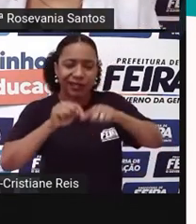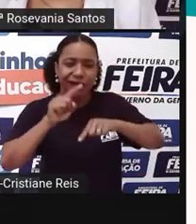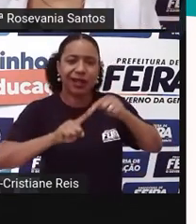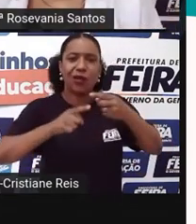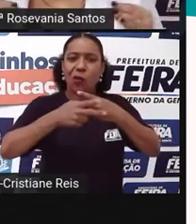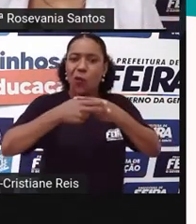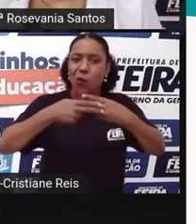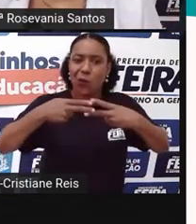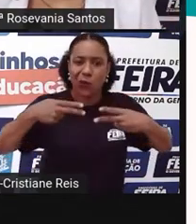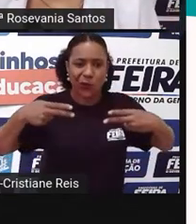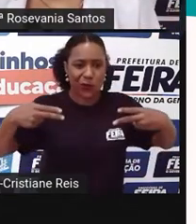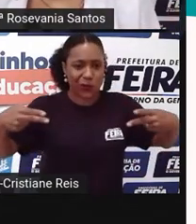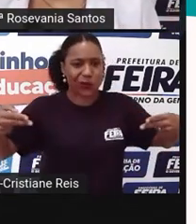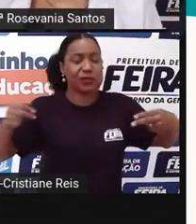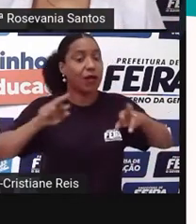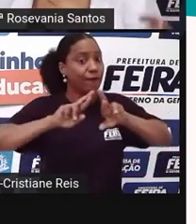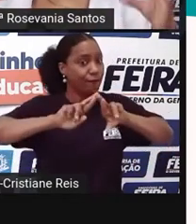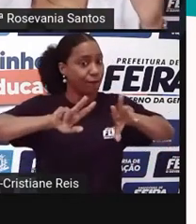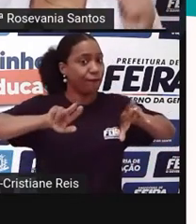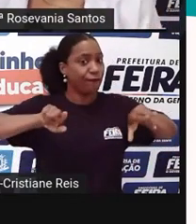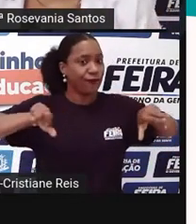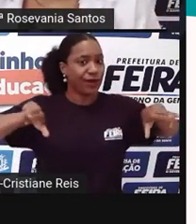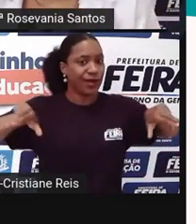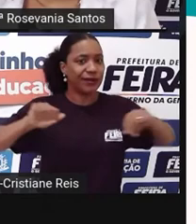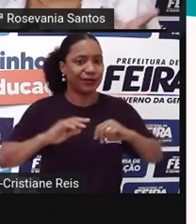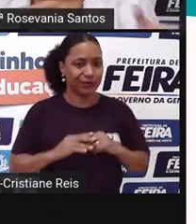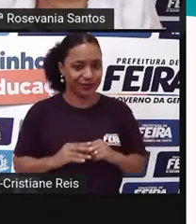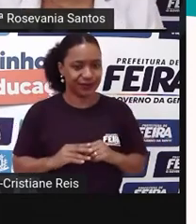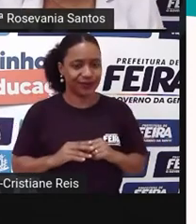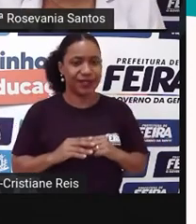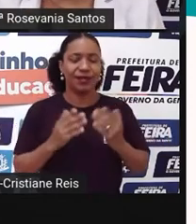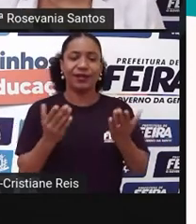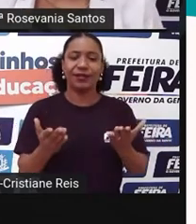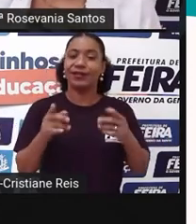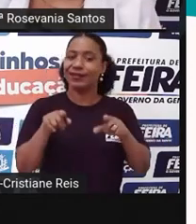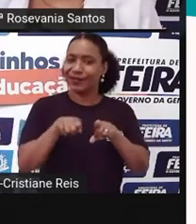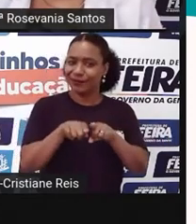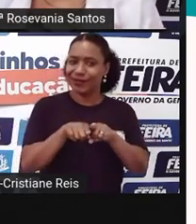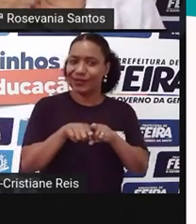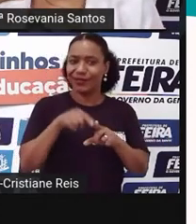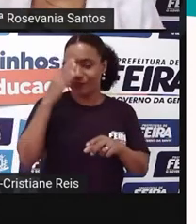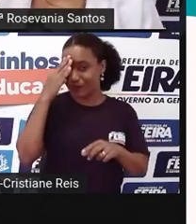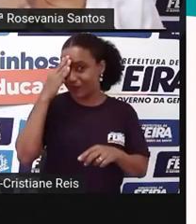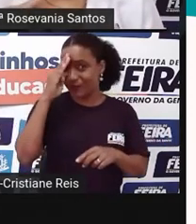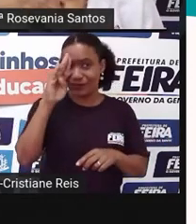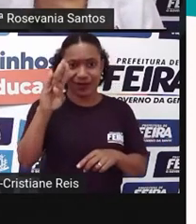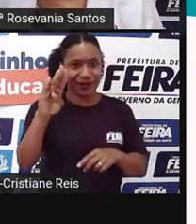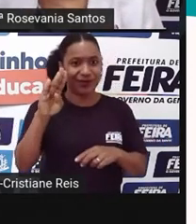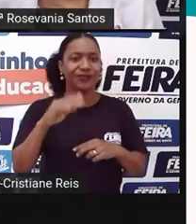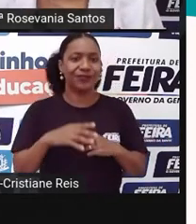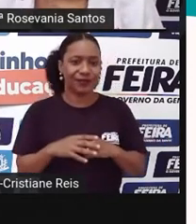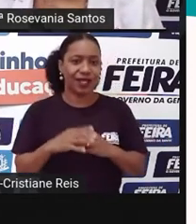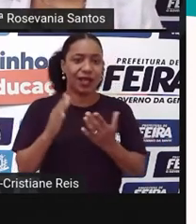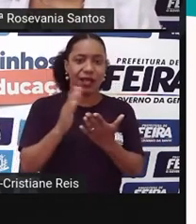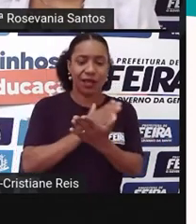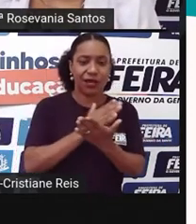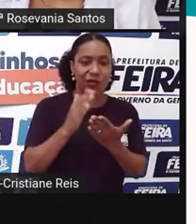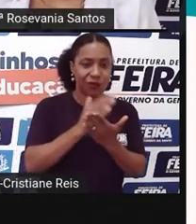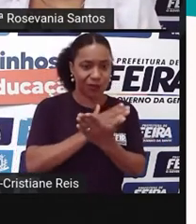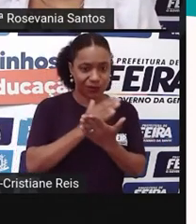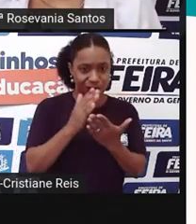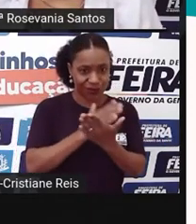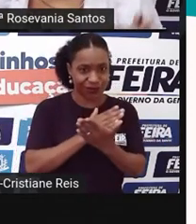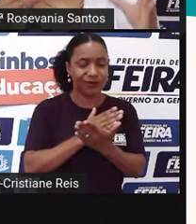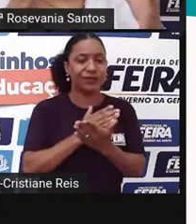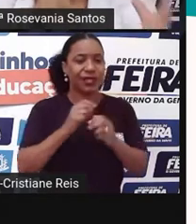produtos lá, né? Então é muito diversificado. Concentra a maior parte nela, né? Algumas delas já se espalharam também, né,